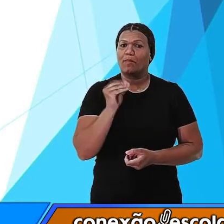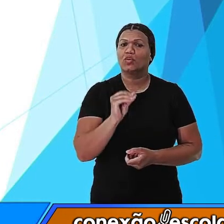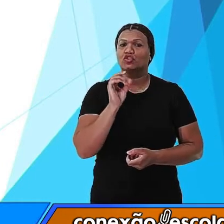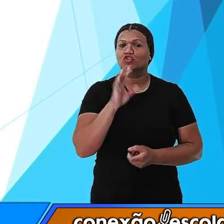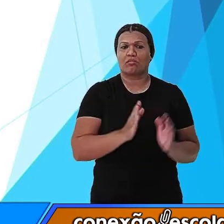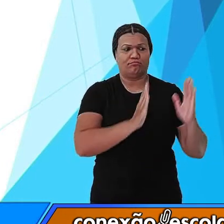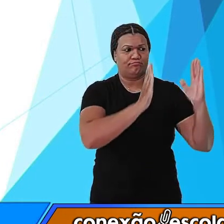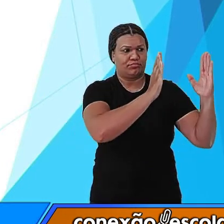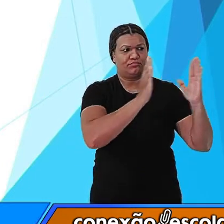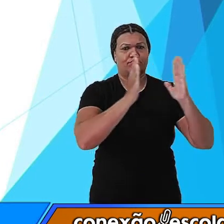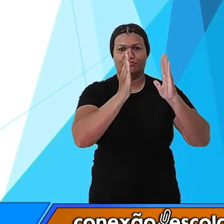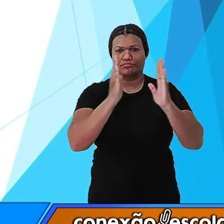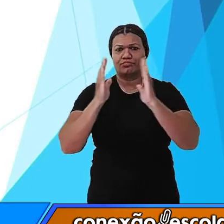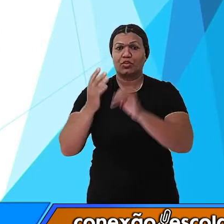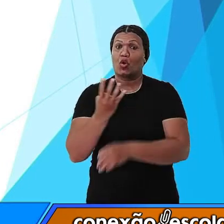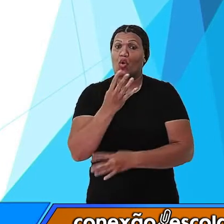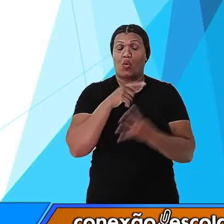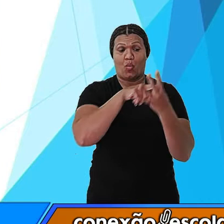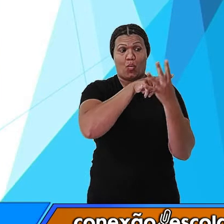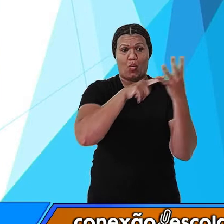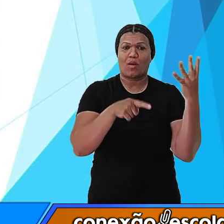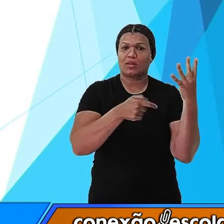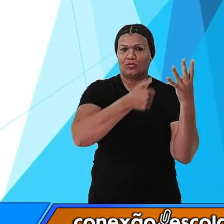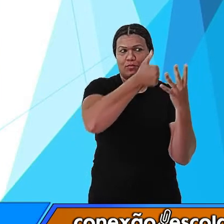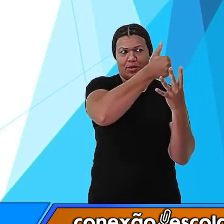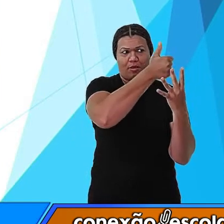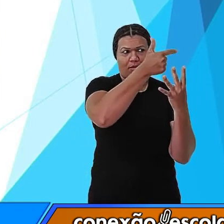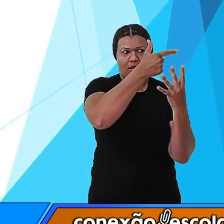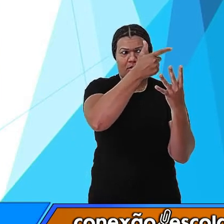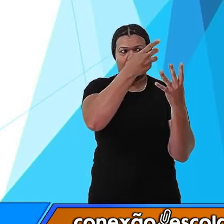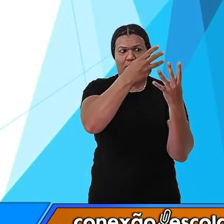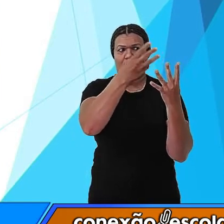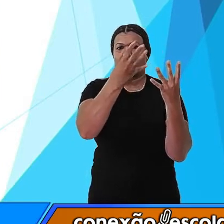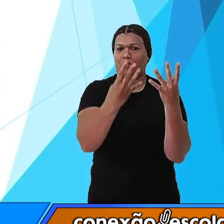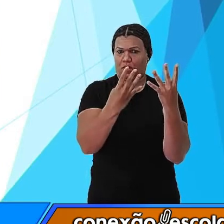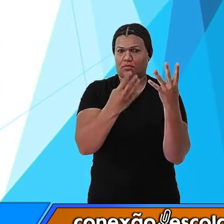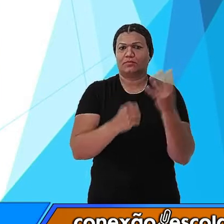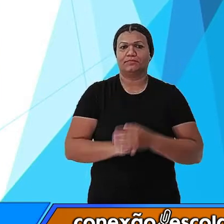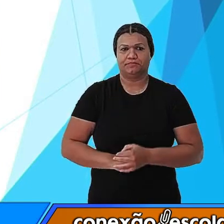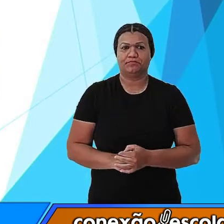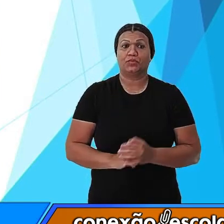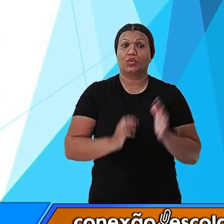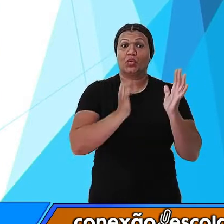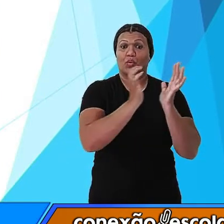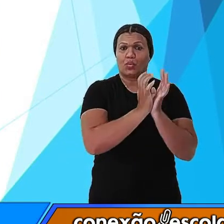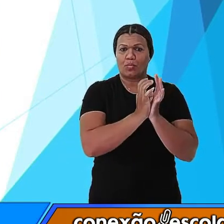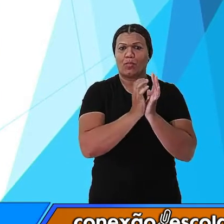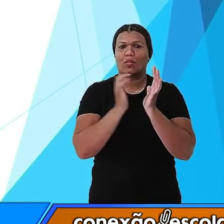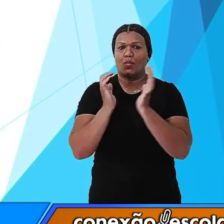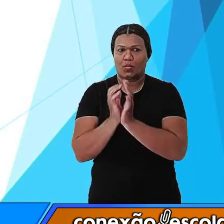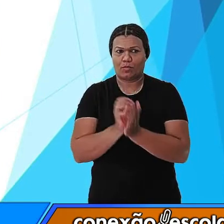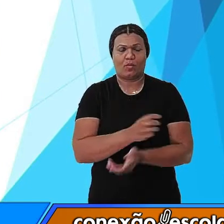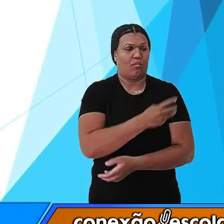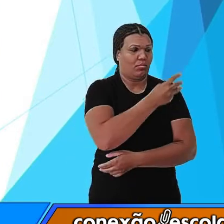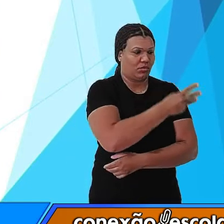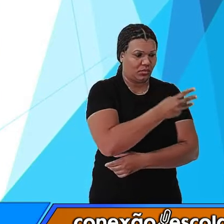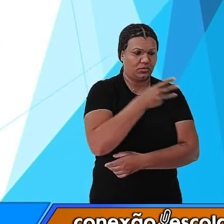as 4 primeiras classes de números, que são os grupos de 3 em